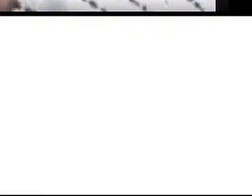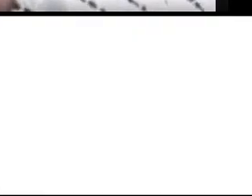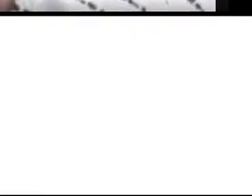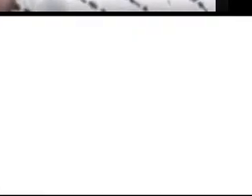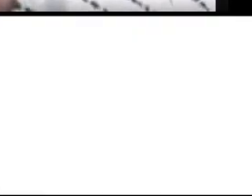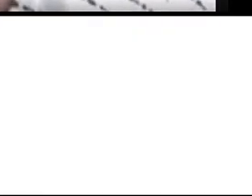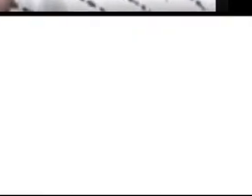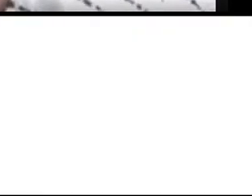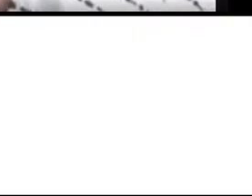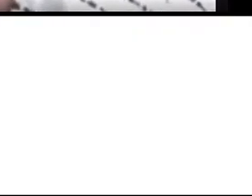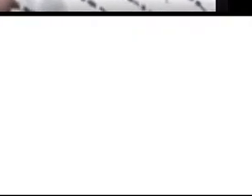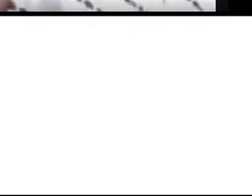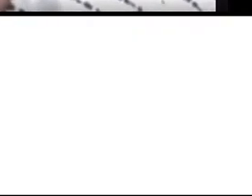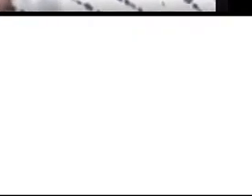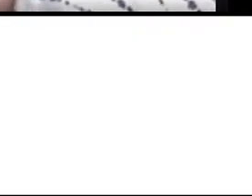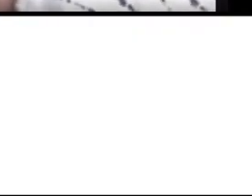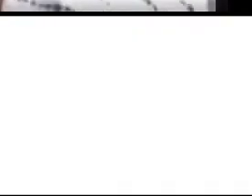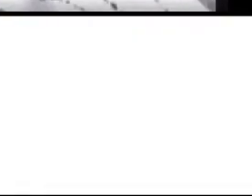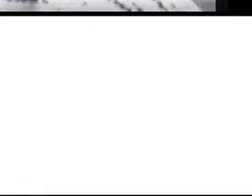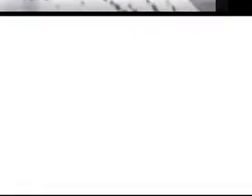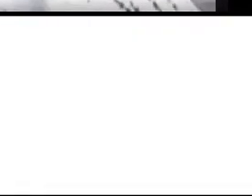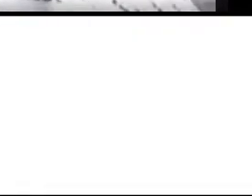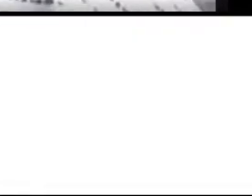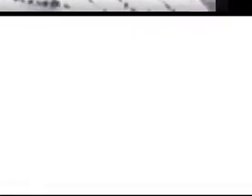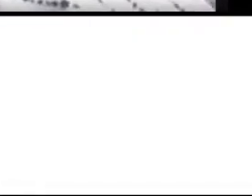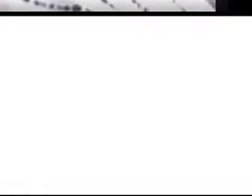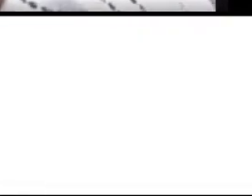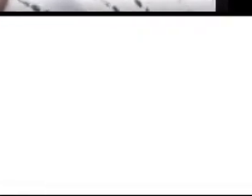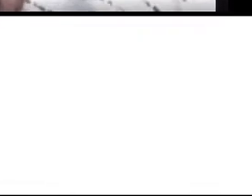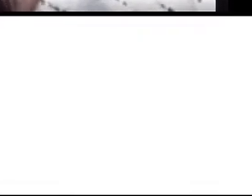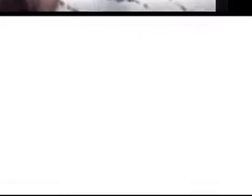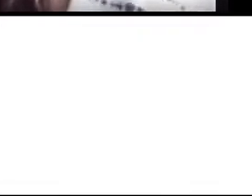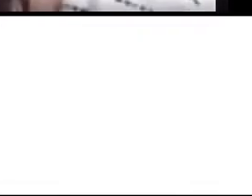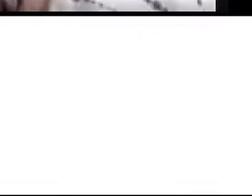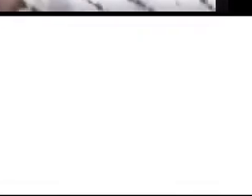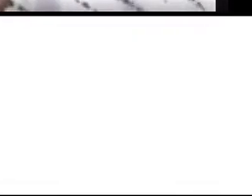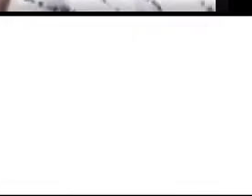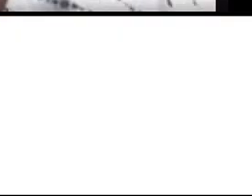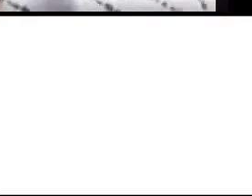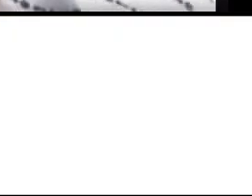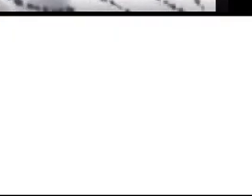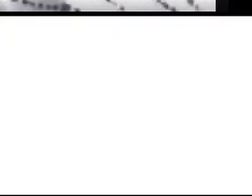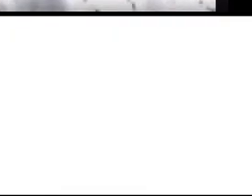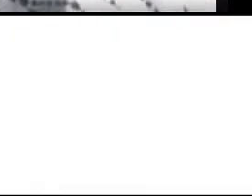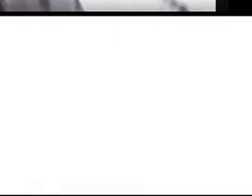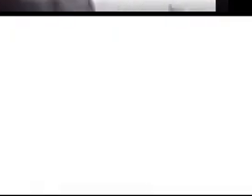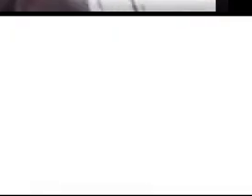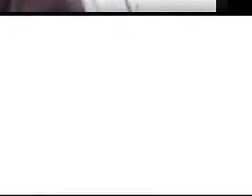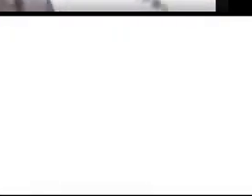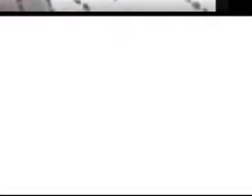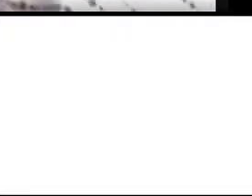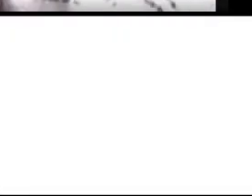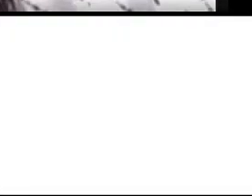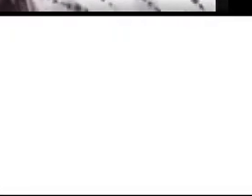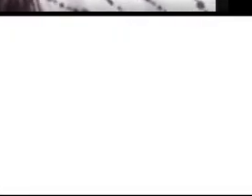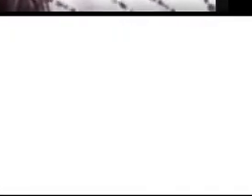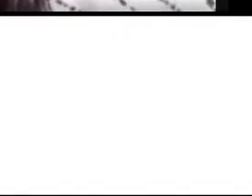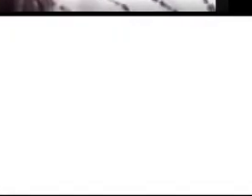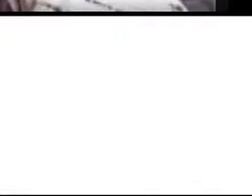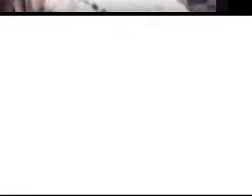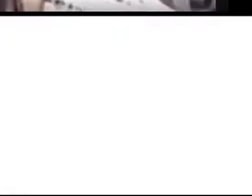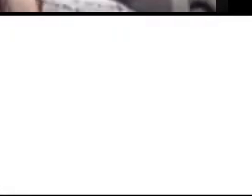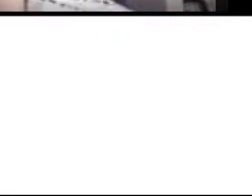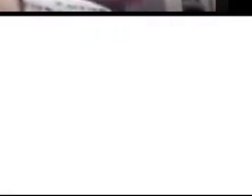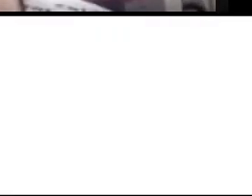e que as pessoas tenham essa habilidade de avaliar as evidências por si mesmas, né? Já que há tantas